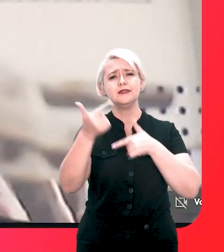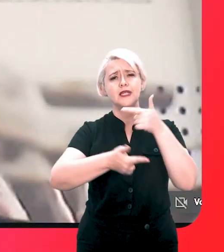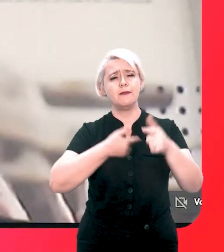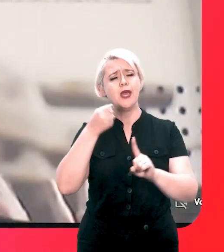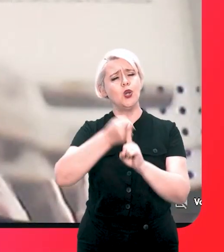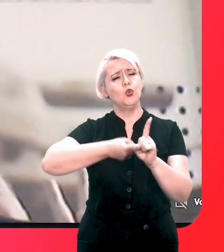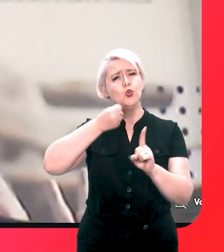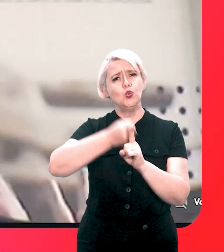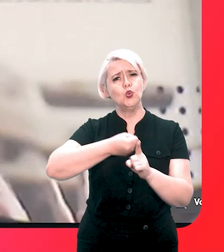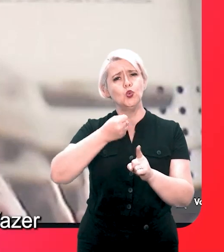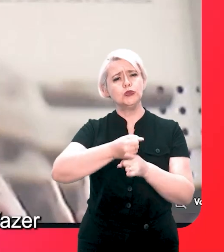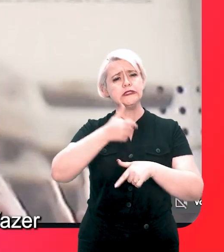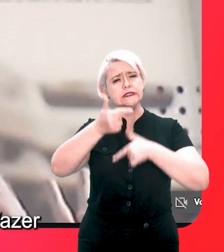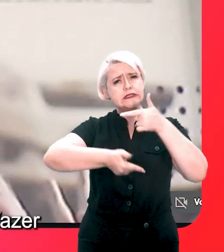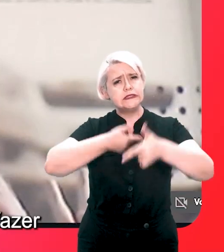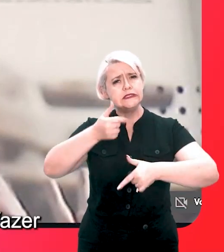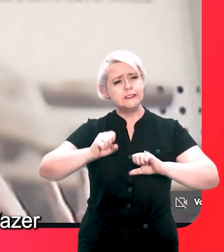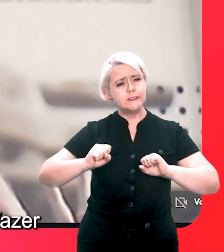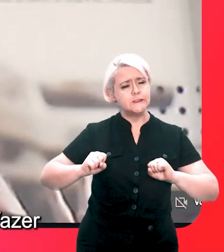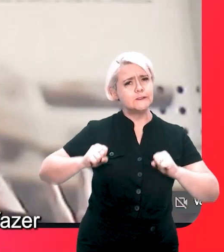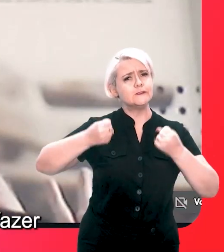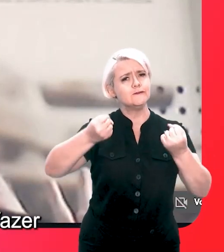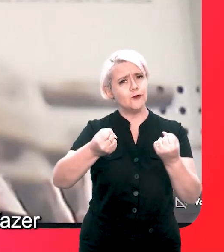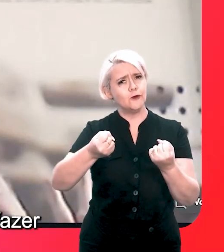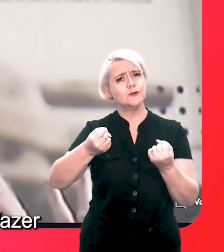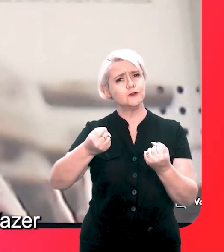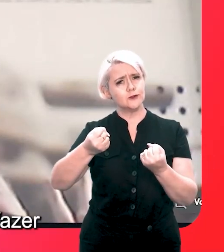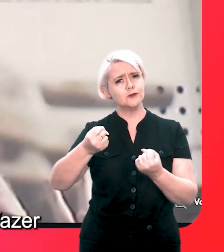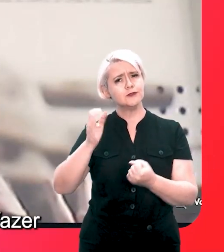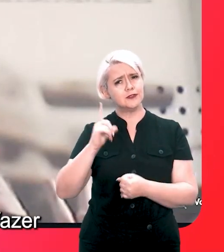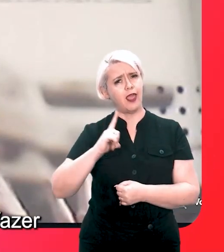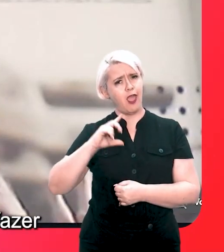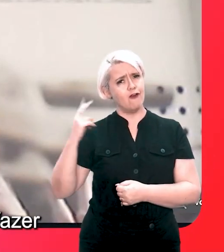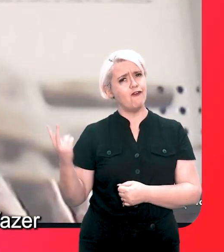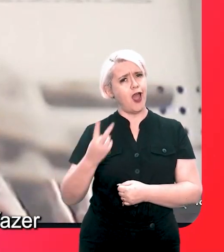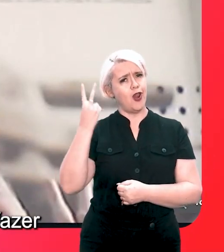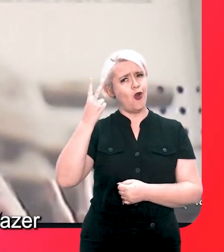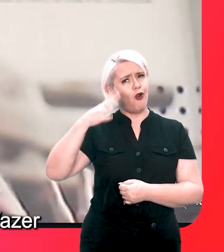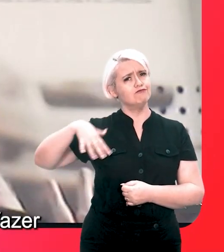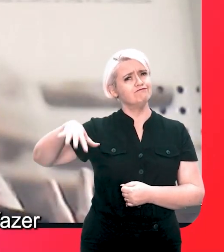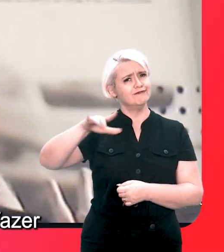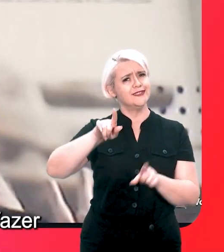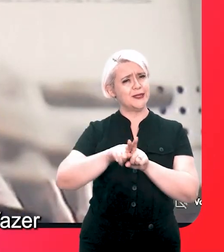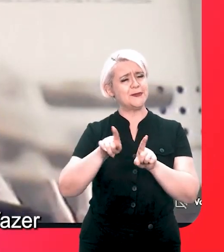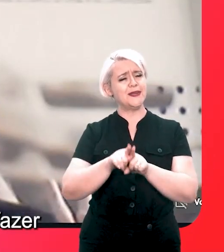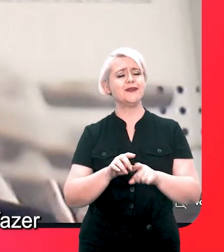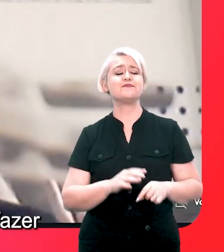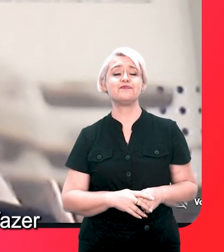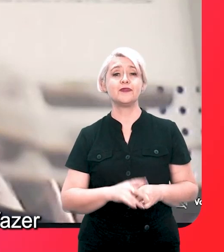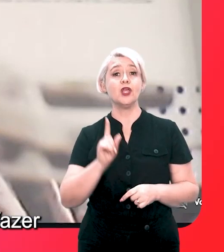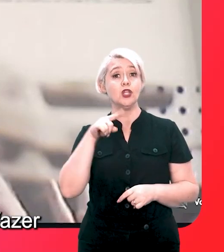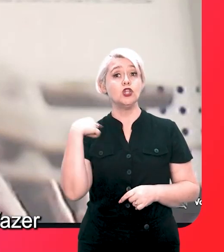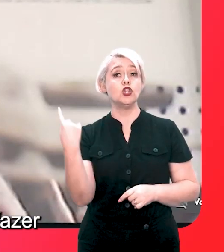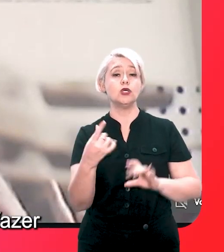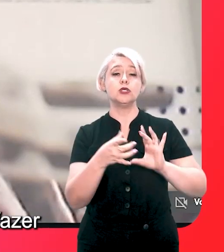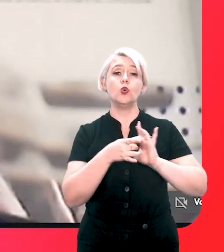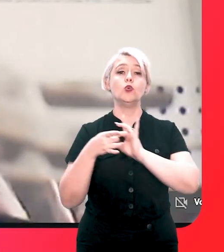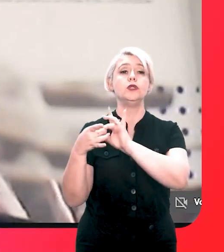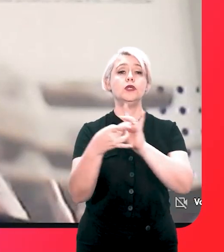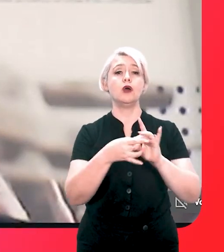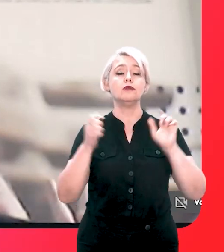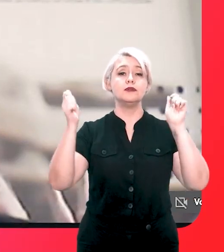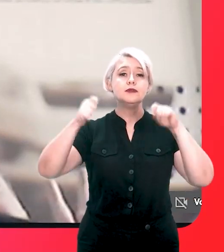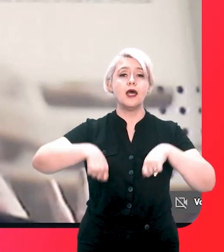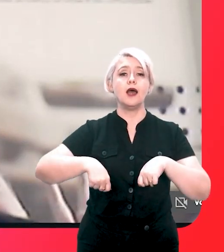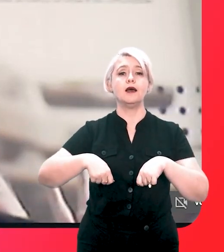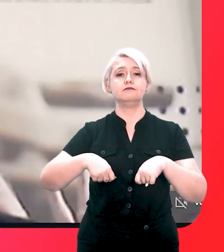a tua luta, a tua dedicação, que é reconhecidíssima também em todo o meio, e é a nossa união que pode fazer